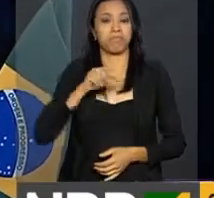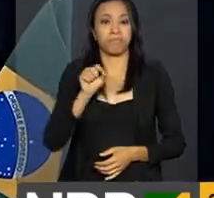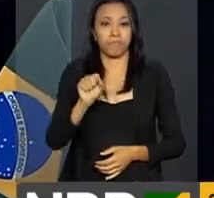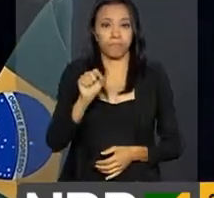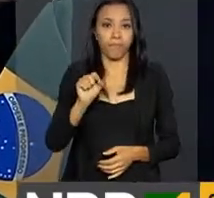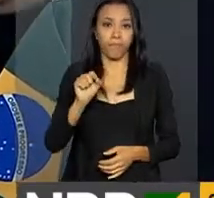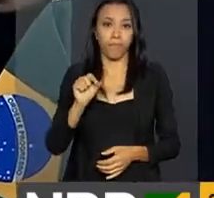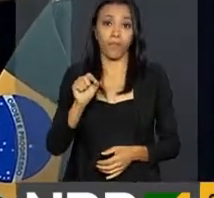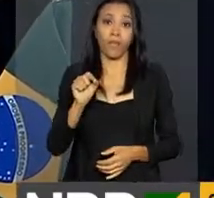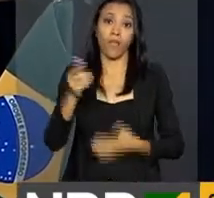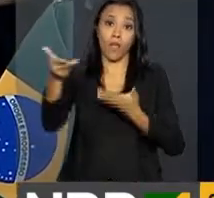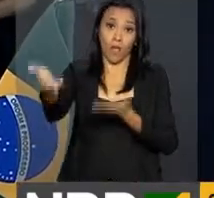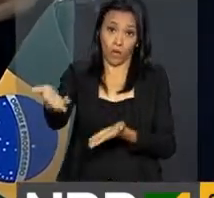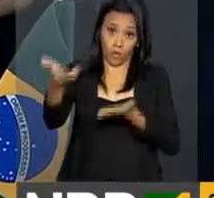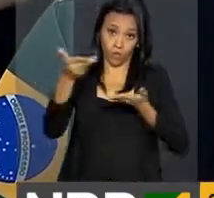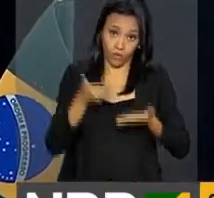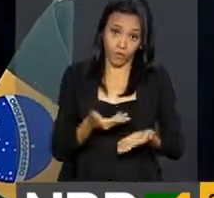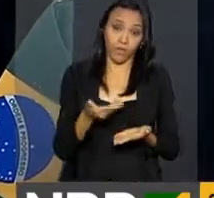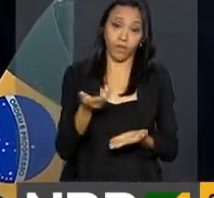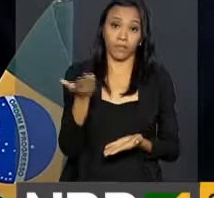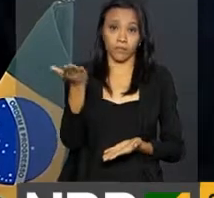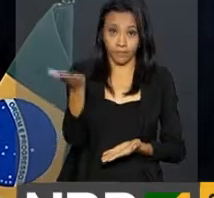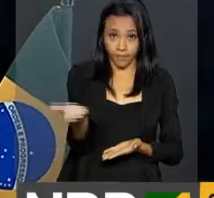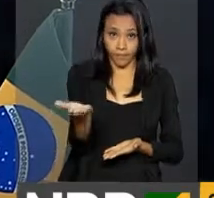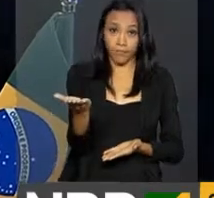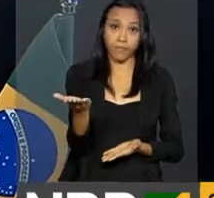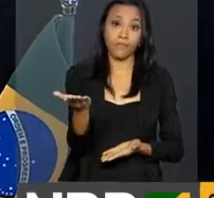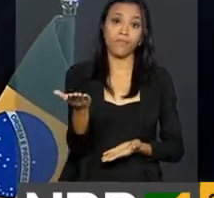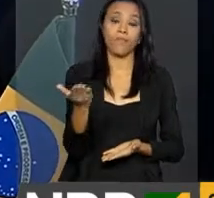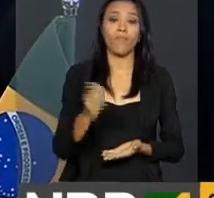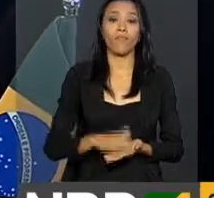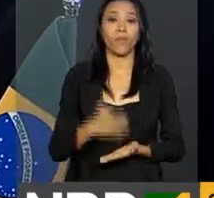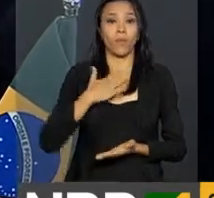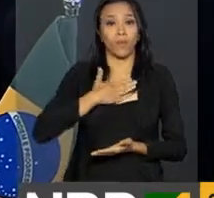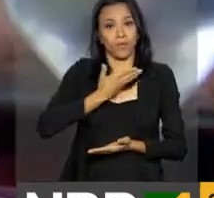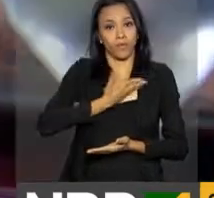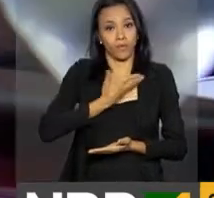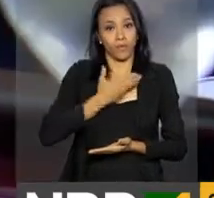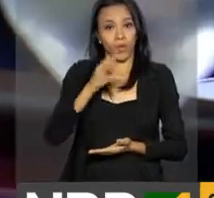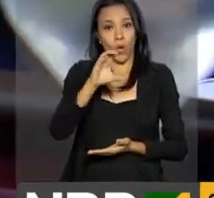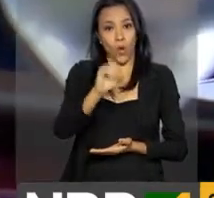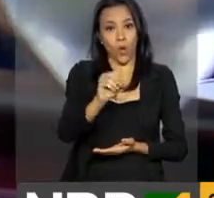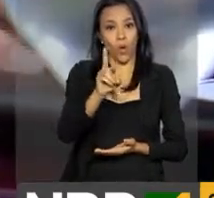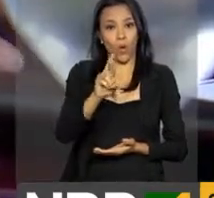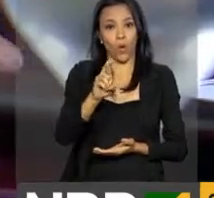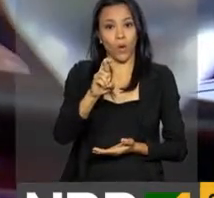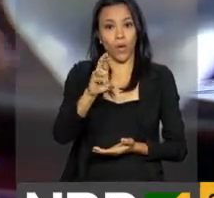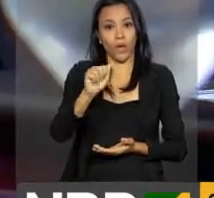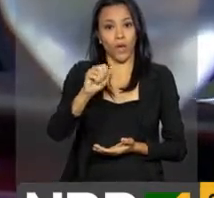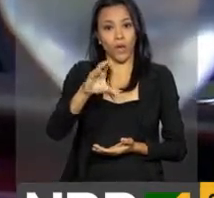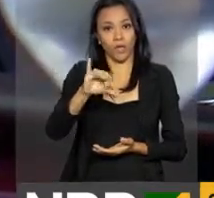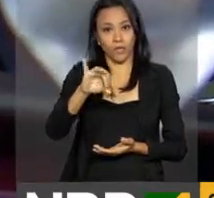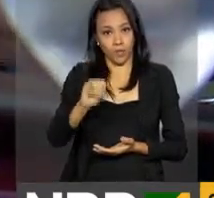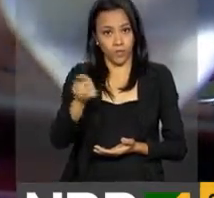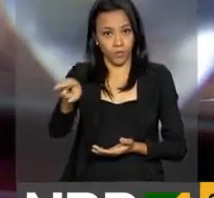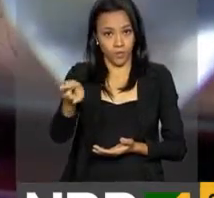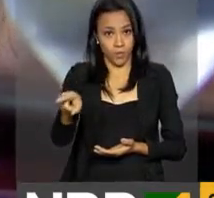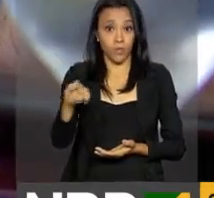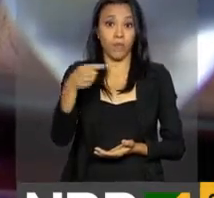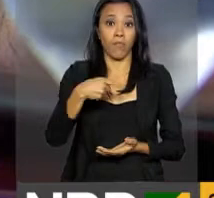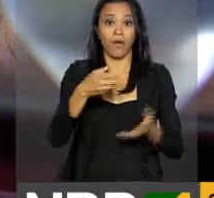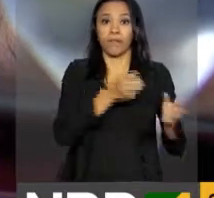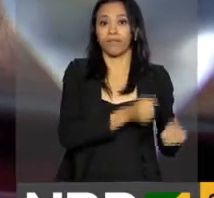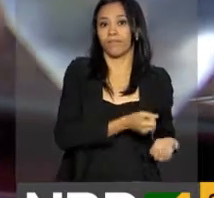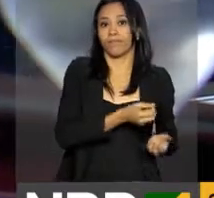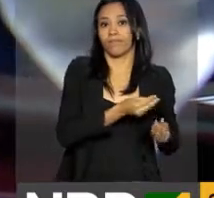é convidar a cabeceira da mesa, meu colega Horácio Cartes, para a transmissão da